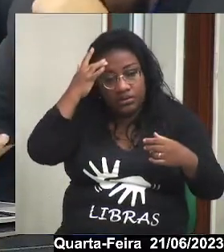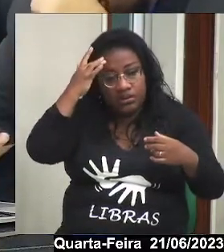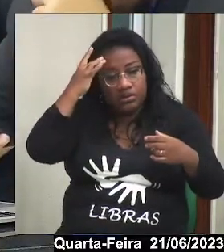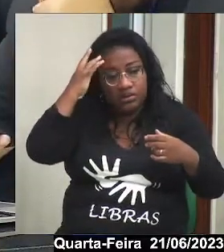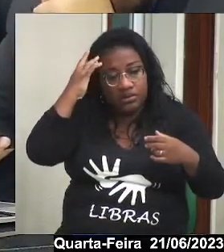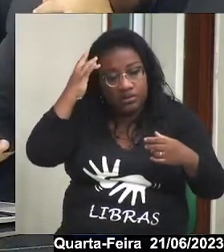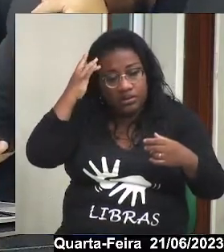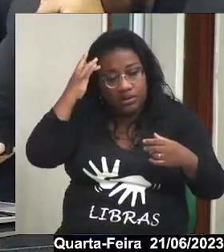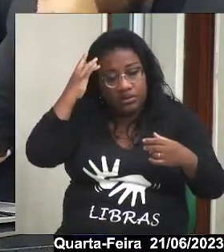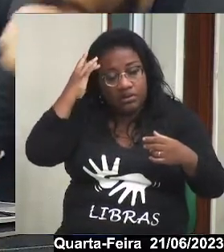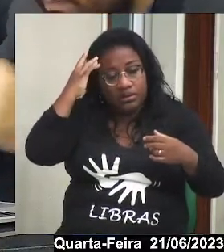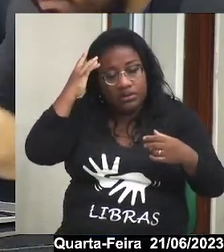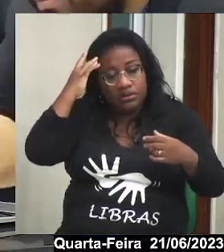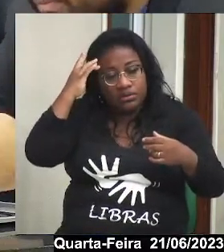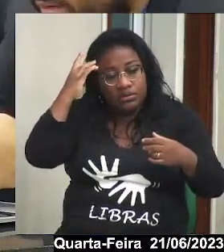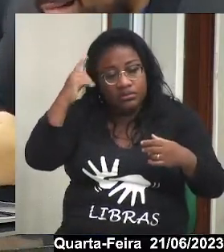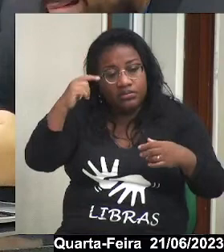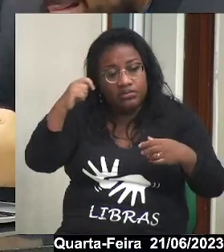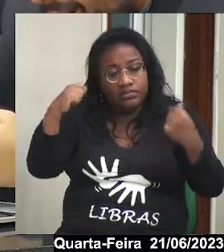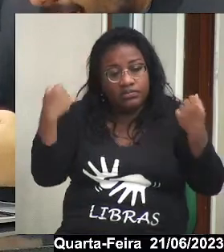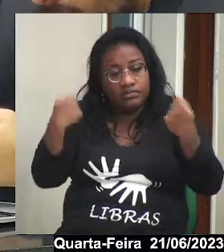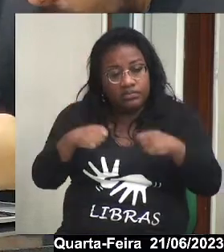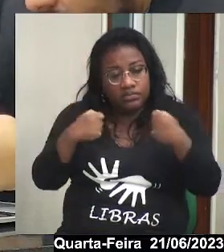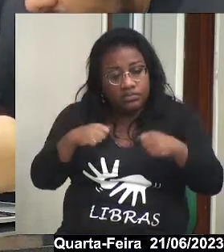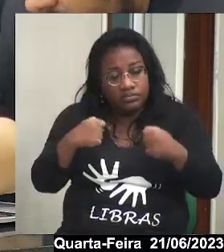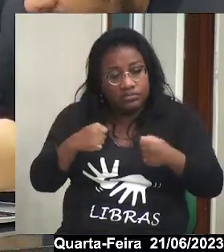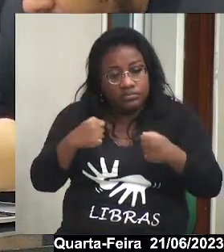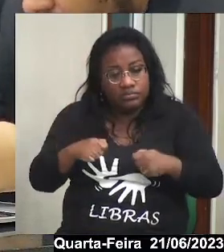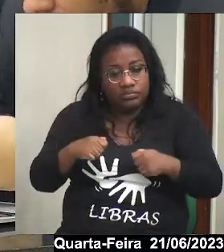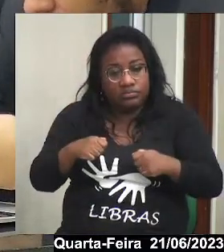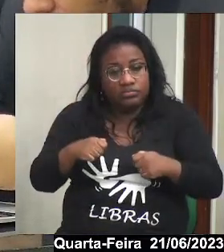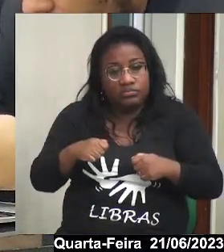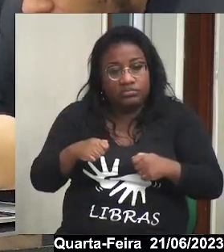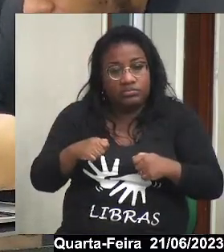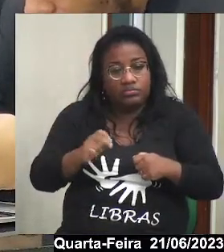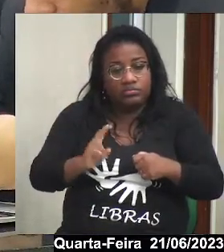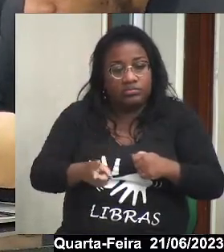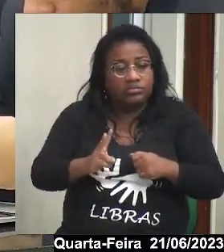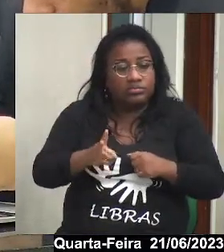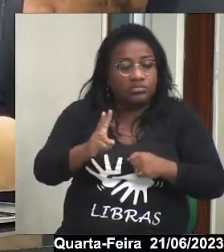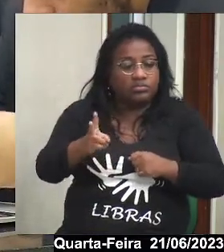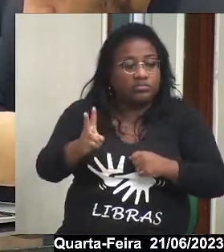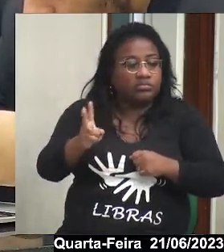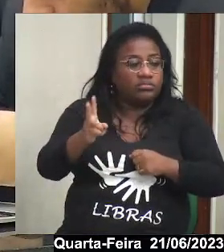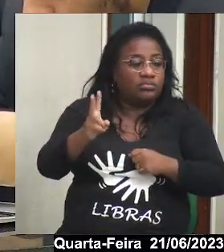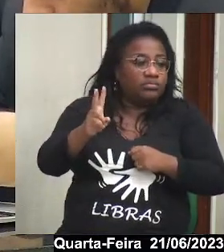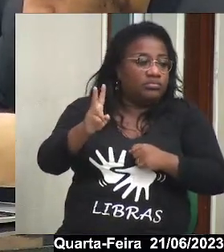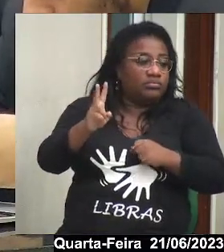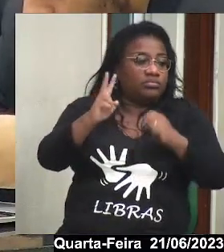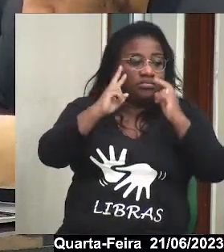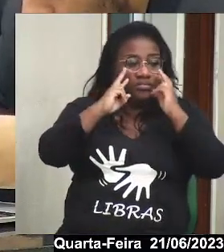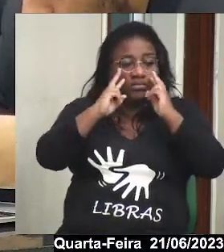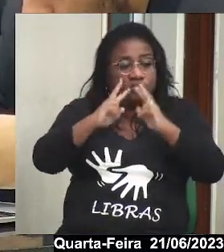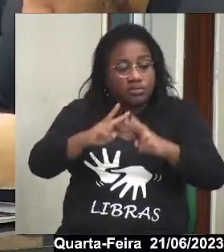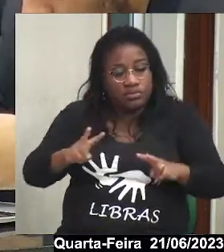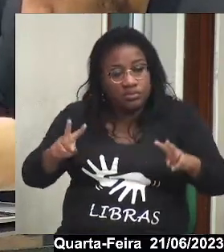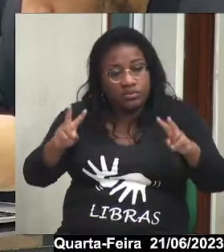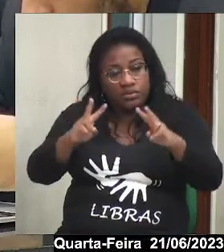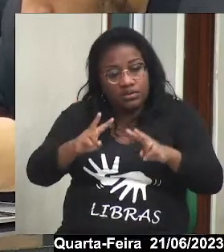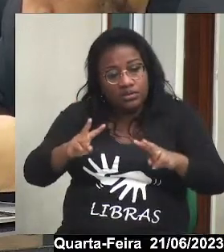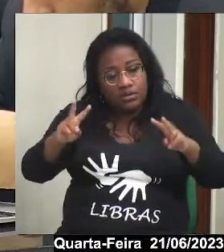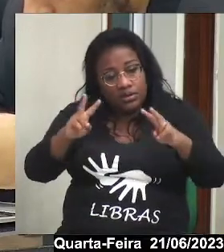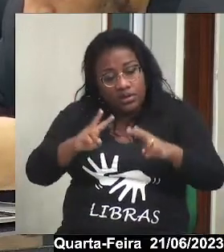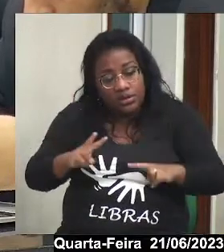cobertas, daquelas pessoas que tanto precisa. Então, assim, é cada vez mais, Dedé, é onde a gente vê que a gente estamos no